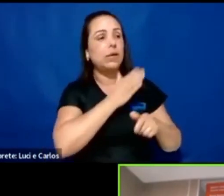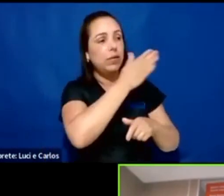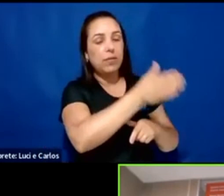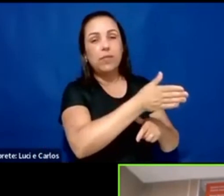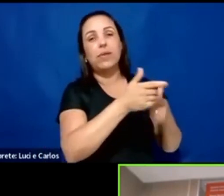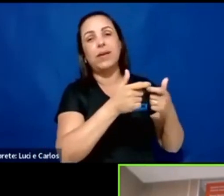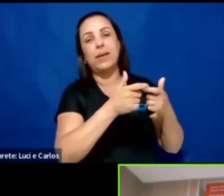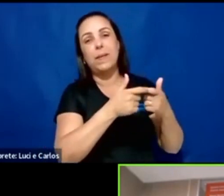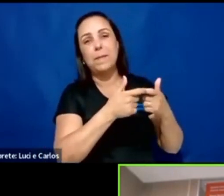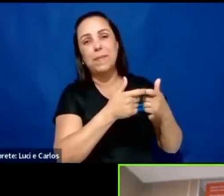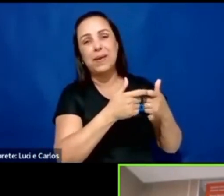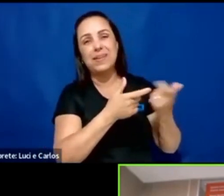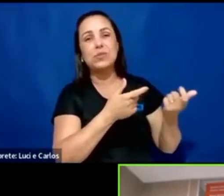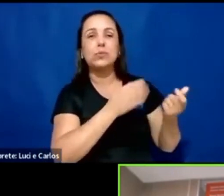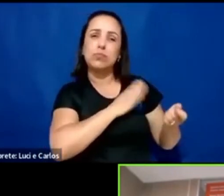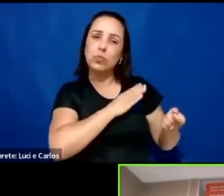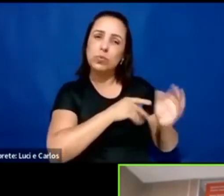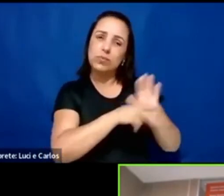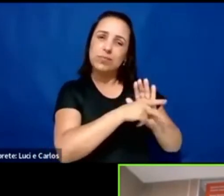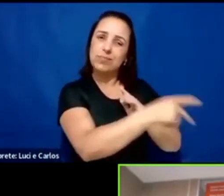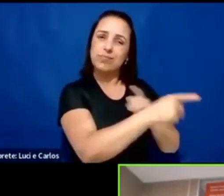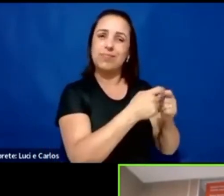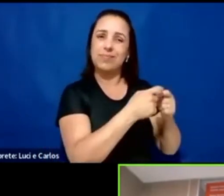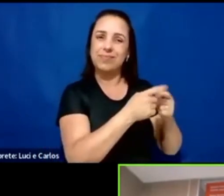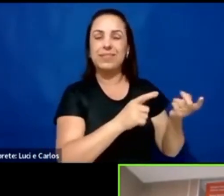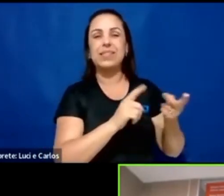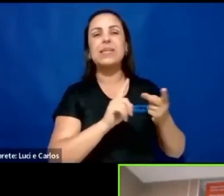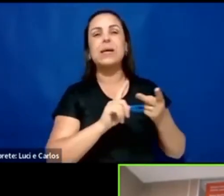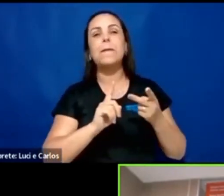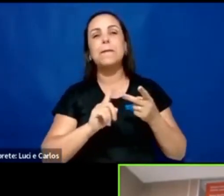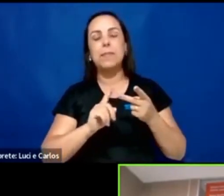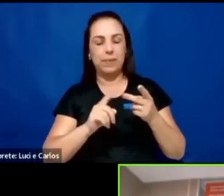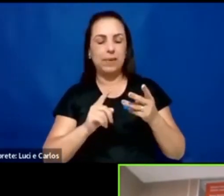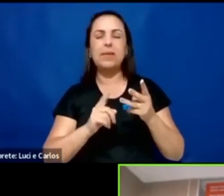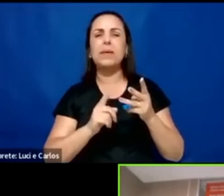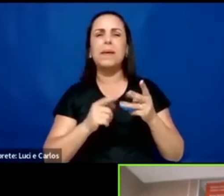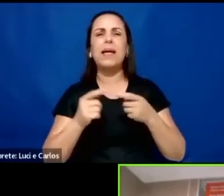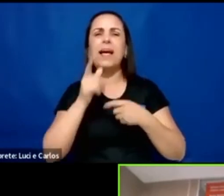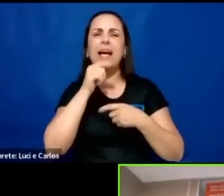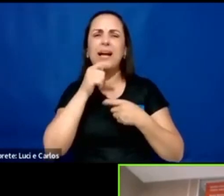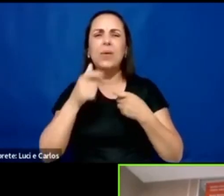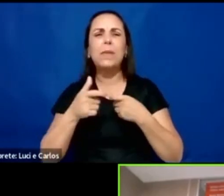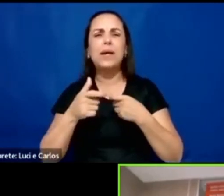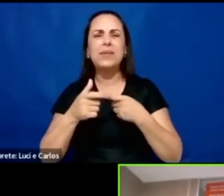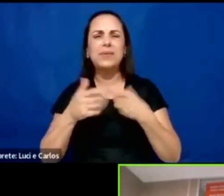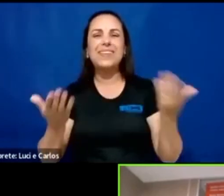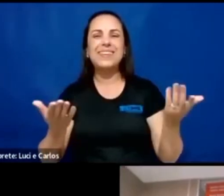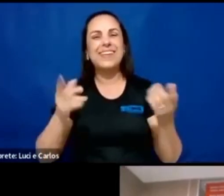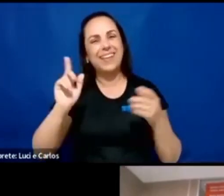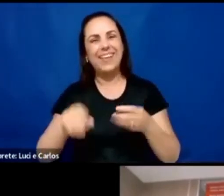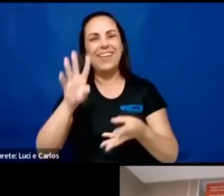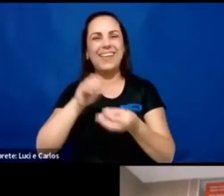dos 70% da água? Como chama o médico da água, né? Hoje é Sunaic, né? O médico da